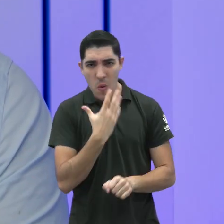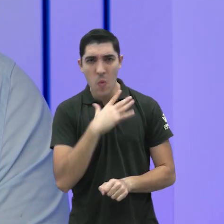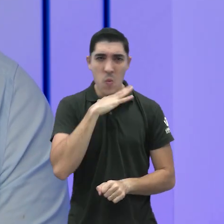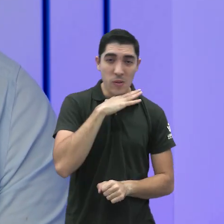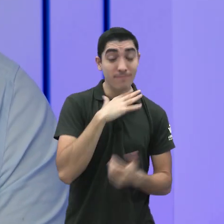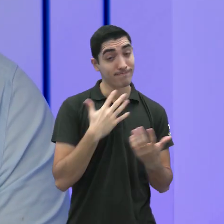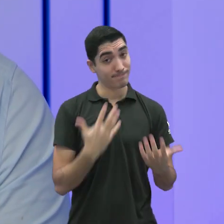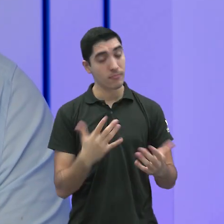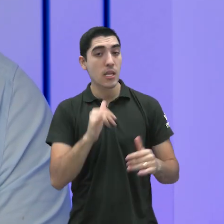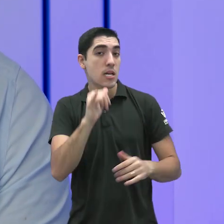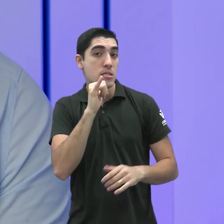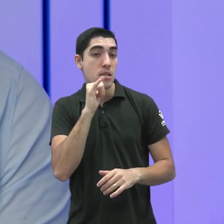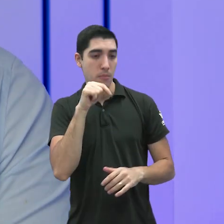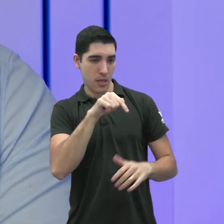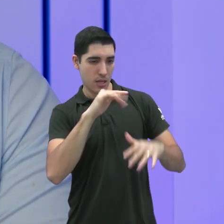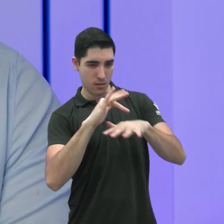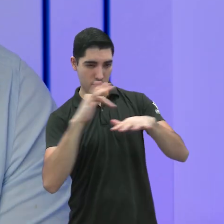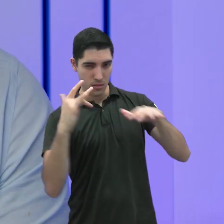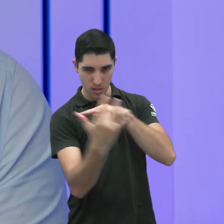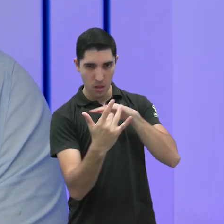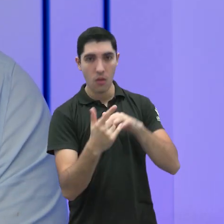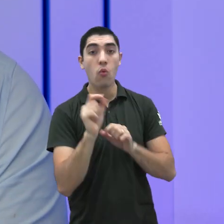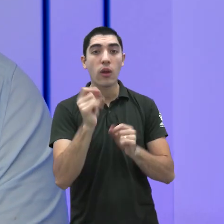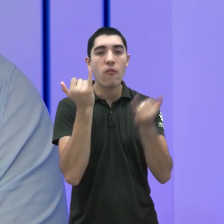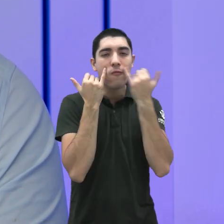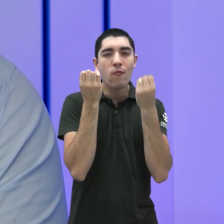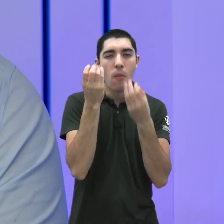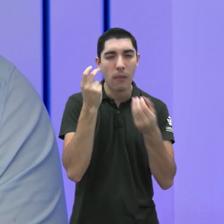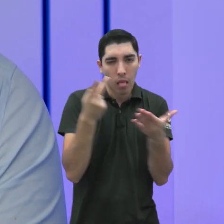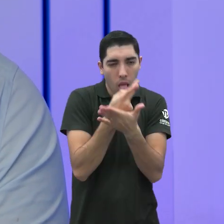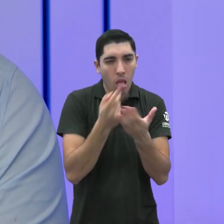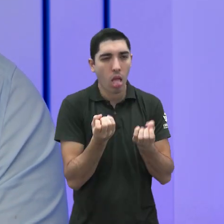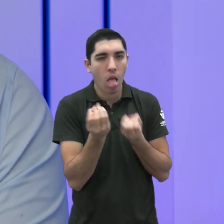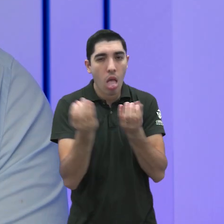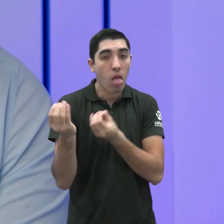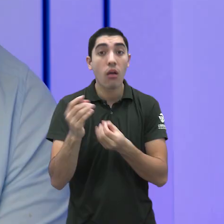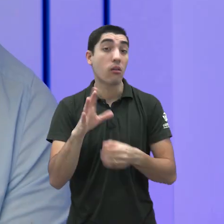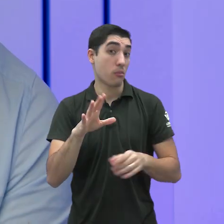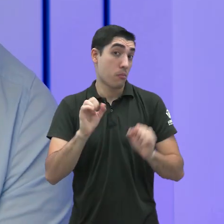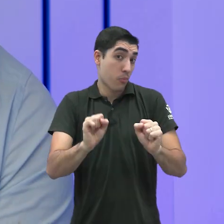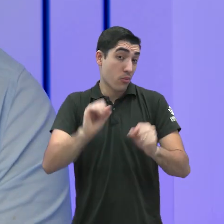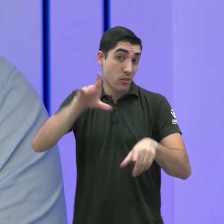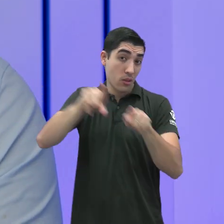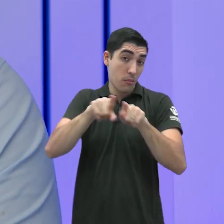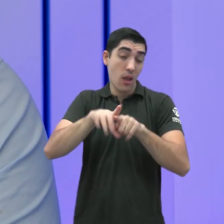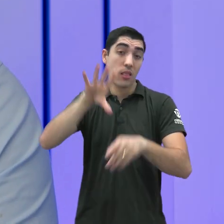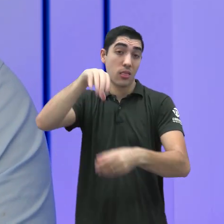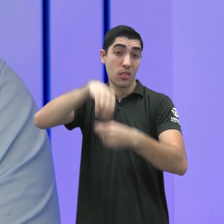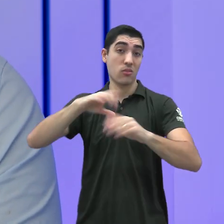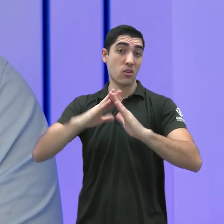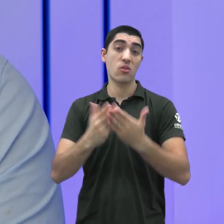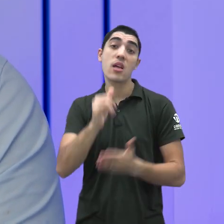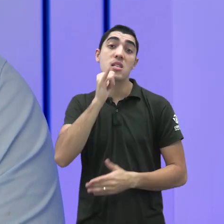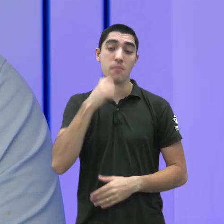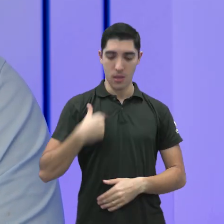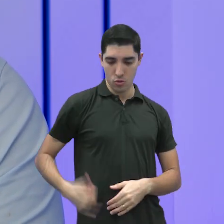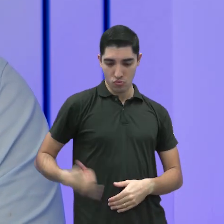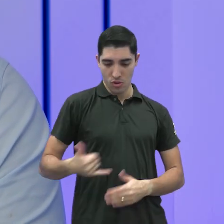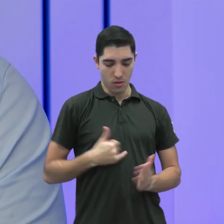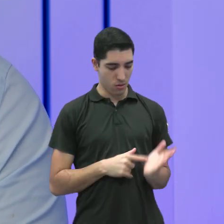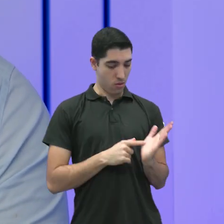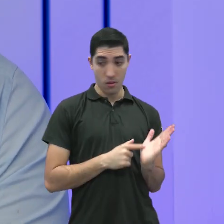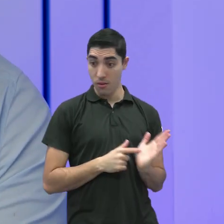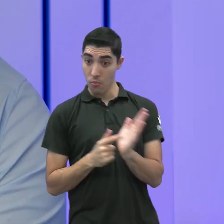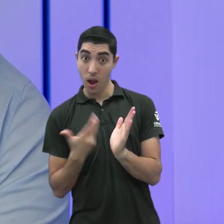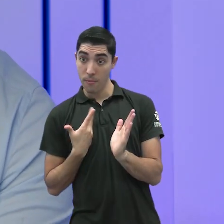fala que uma grande área de proliferação dessa parte da rede social e de desinformação, ou de informação mesmo, seria as escolas, porque você